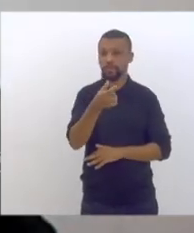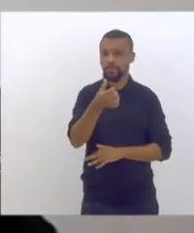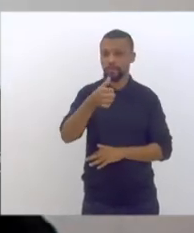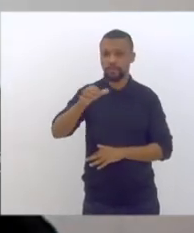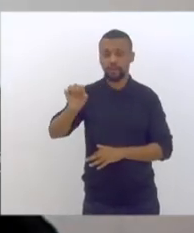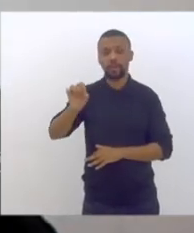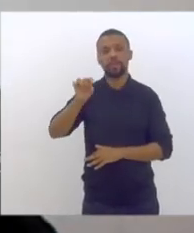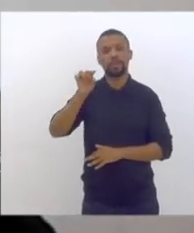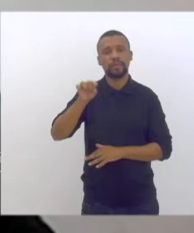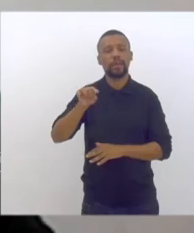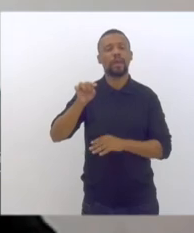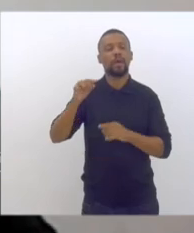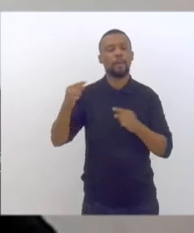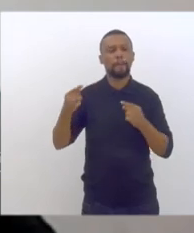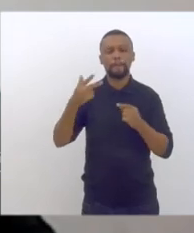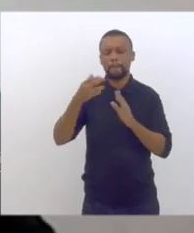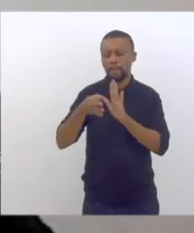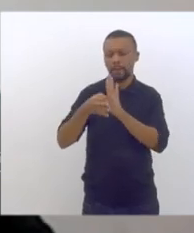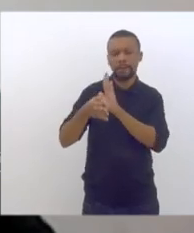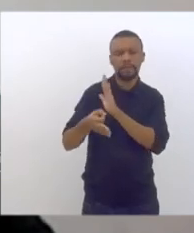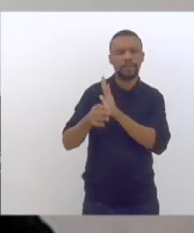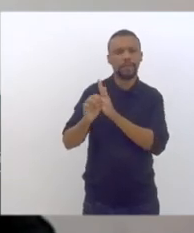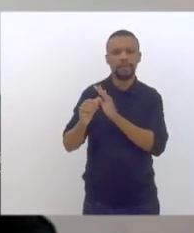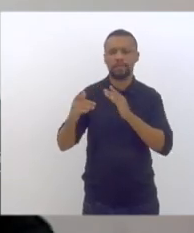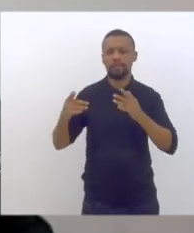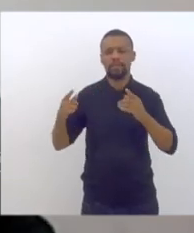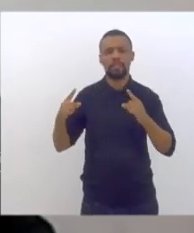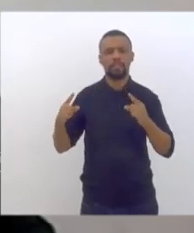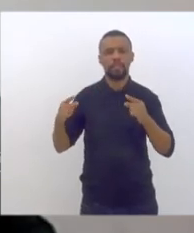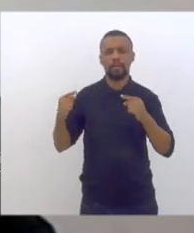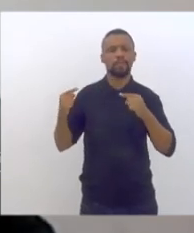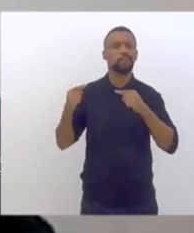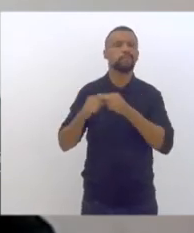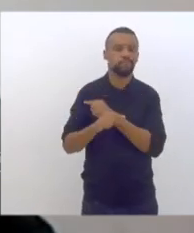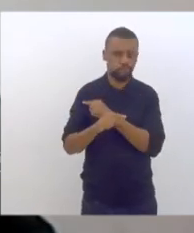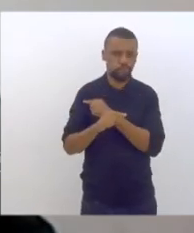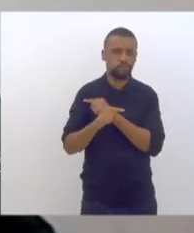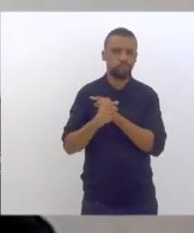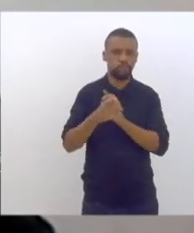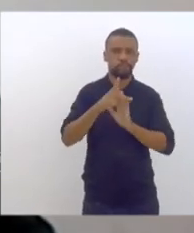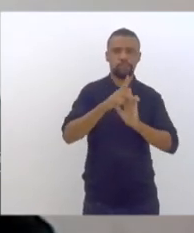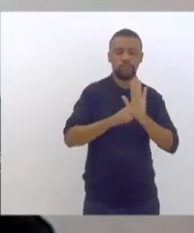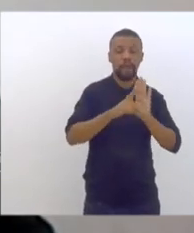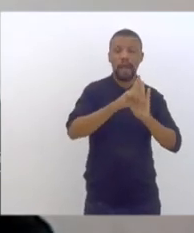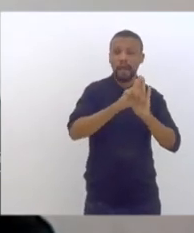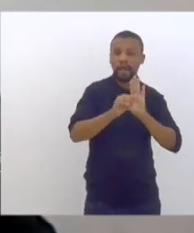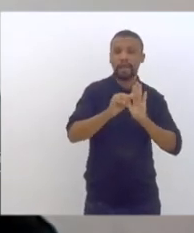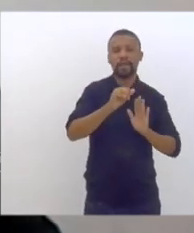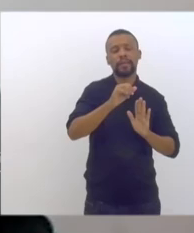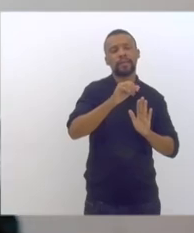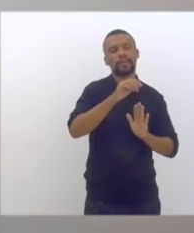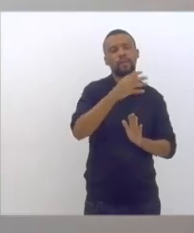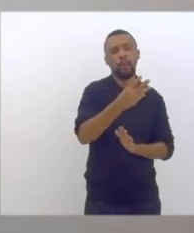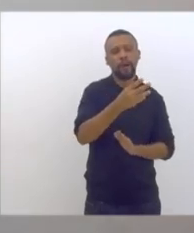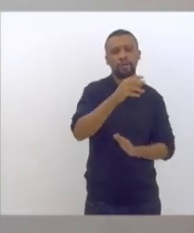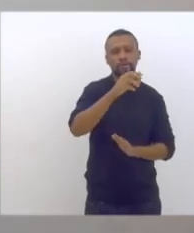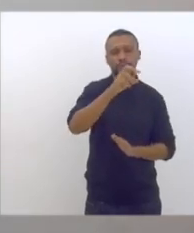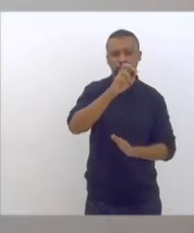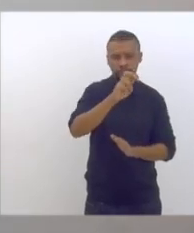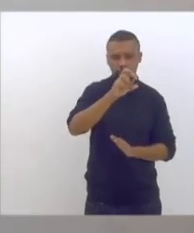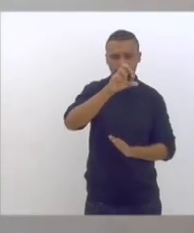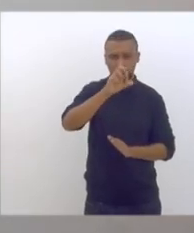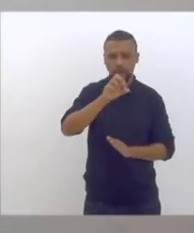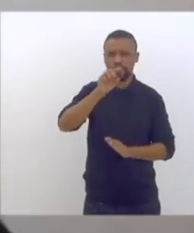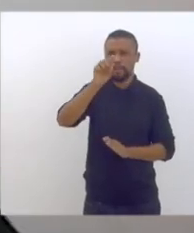pela prejudicar habilidade do projeto de lei e da emenda de plenário pela lei 8.429 2019